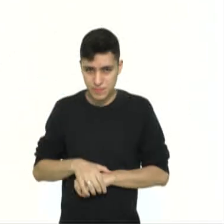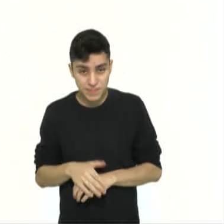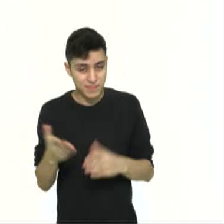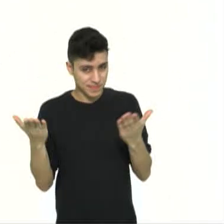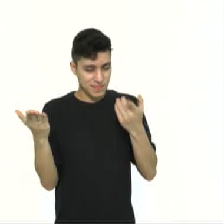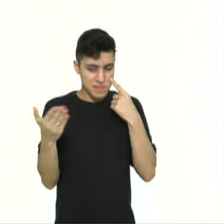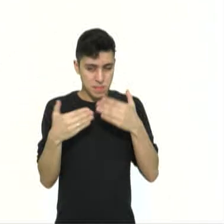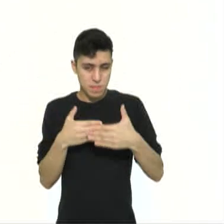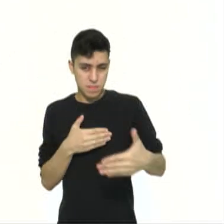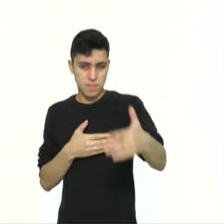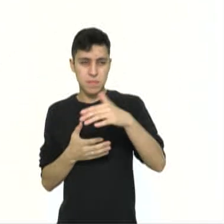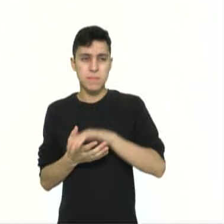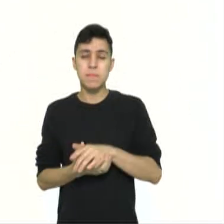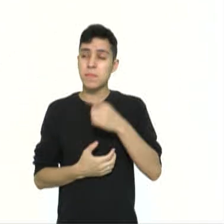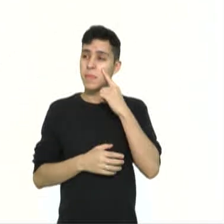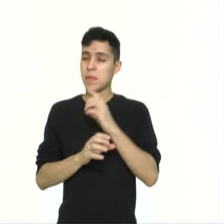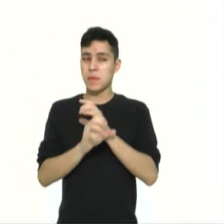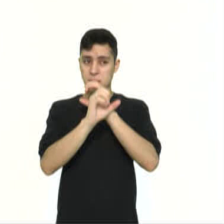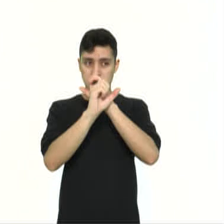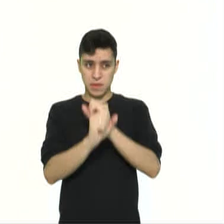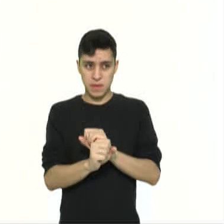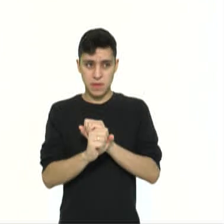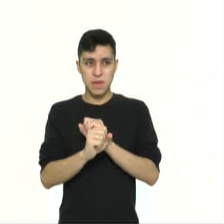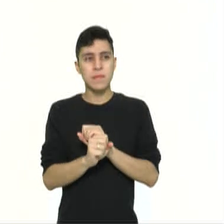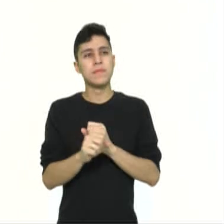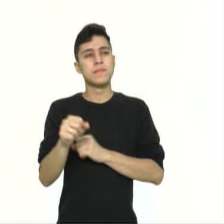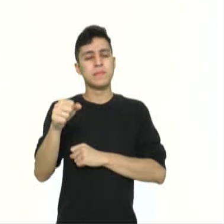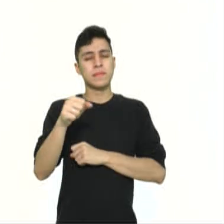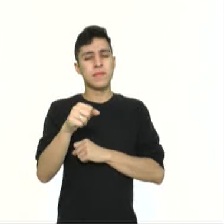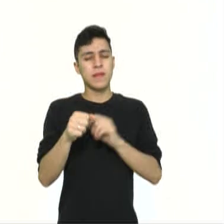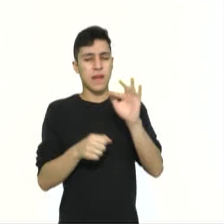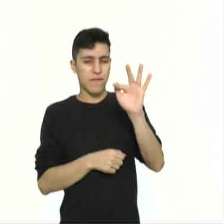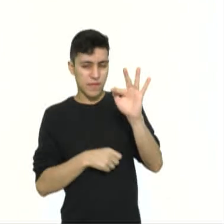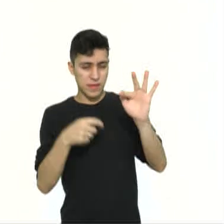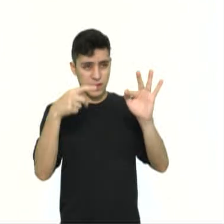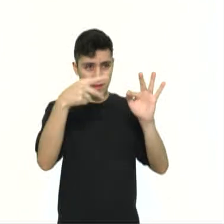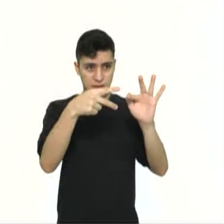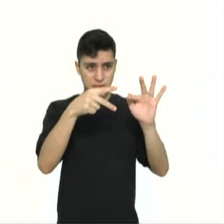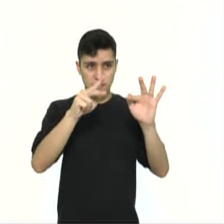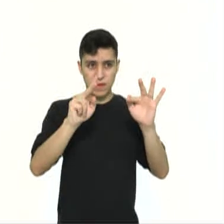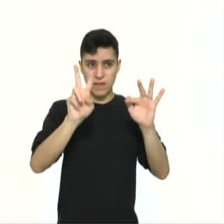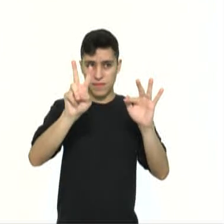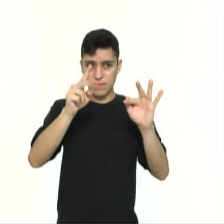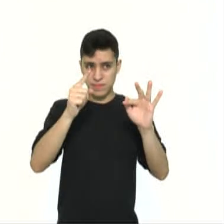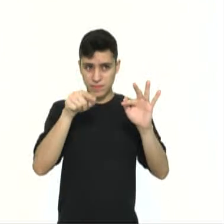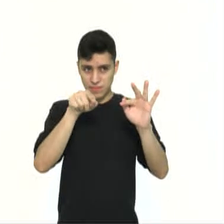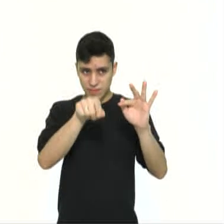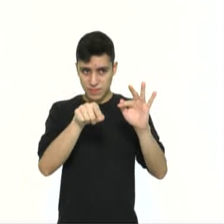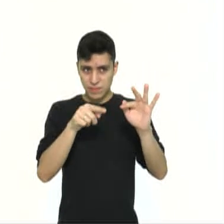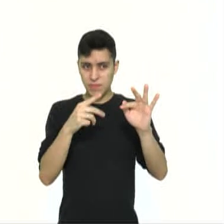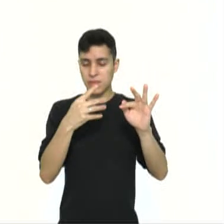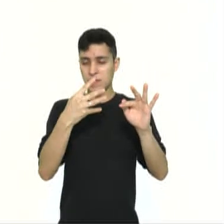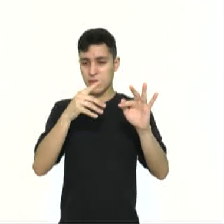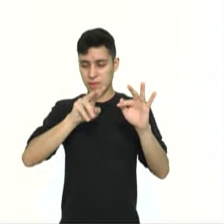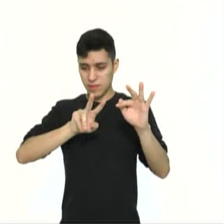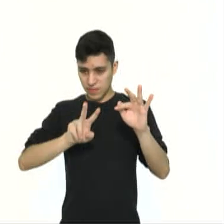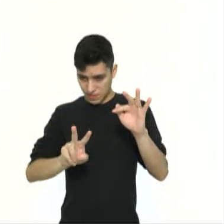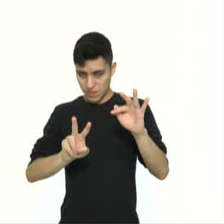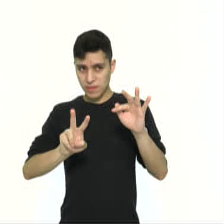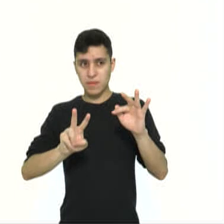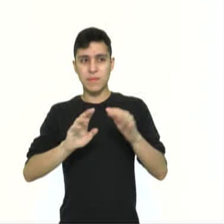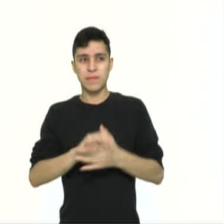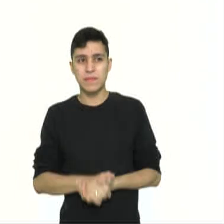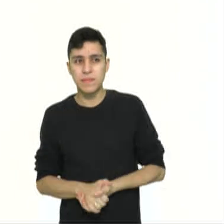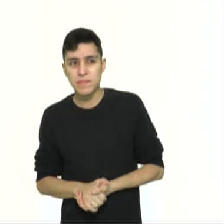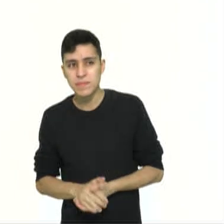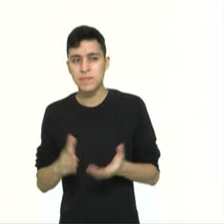vamos avançar. Olha a equação, a frequência vai ser igual ali o harmônico vezes a velocidade divididos por 4 vezes a extensão do tubo